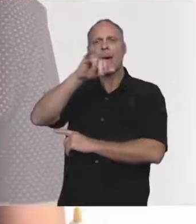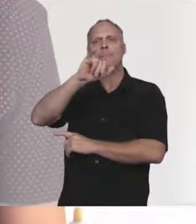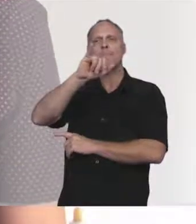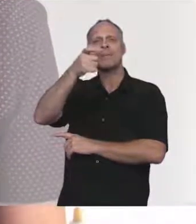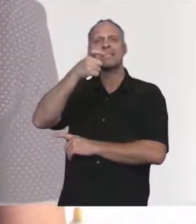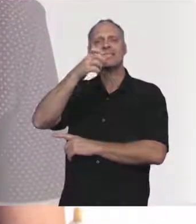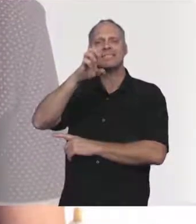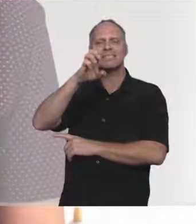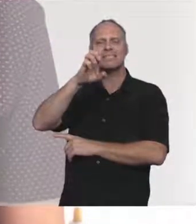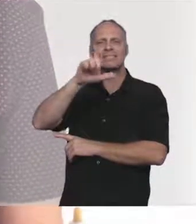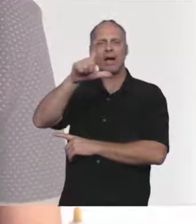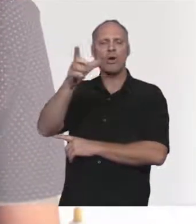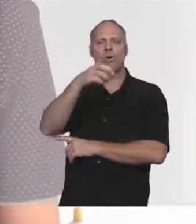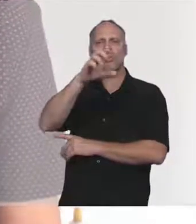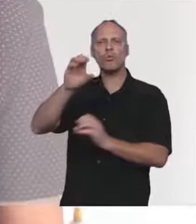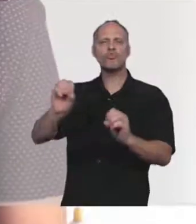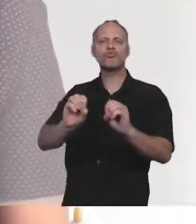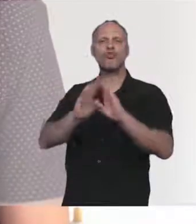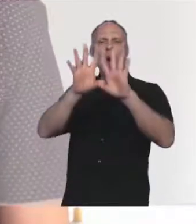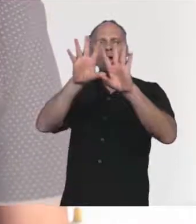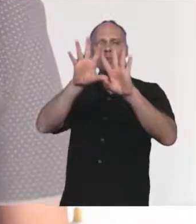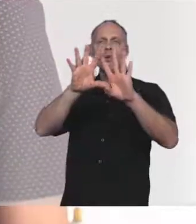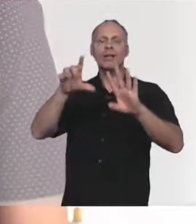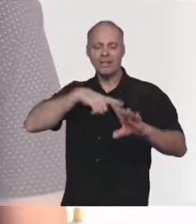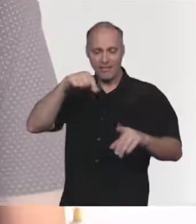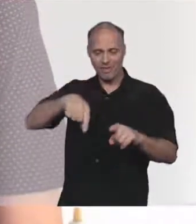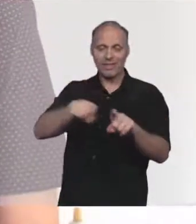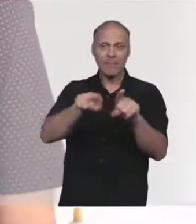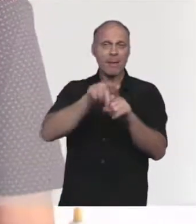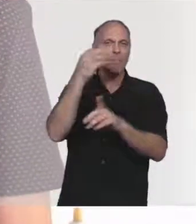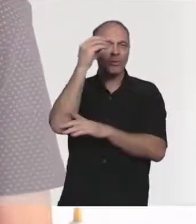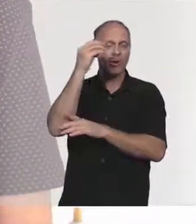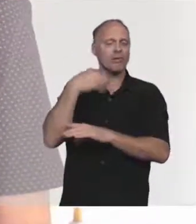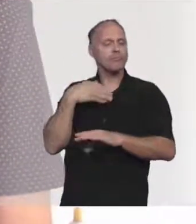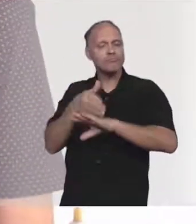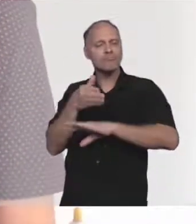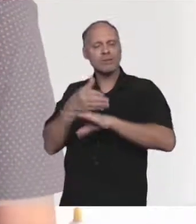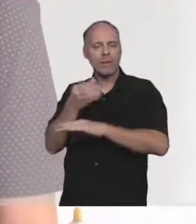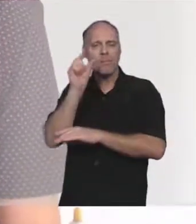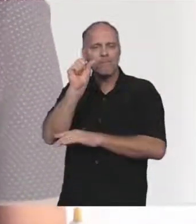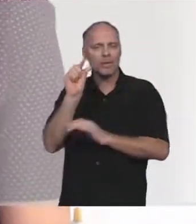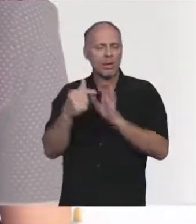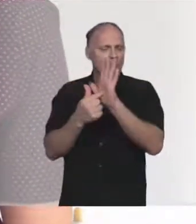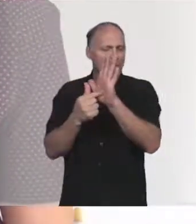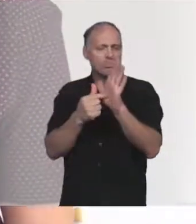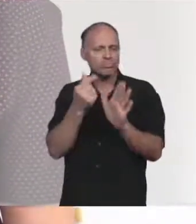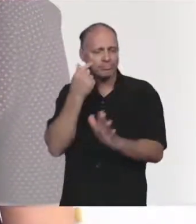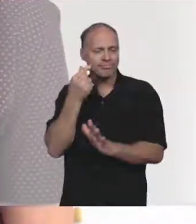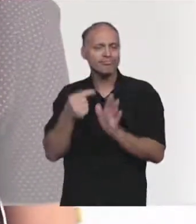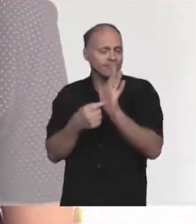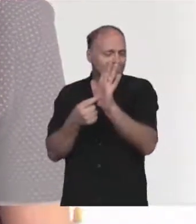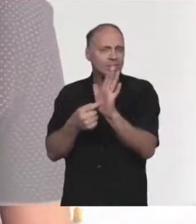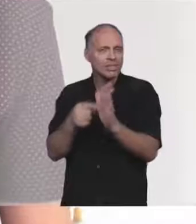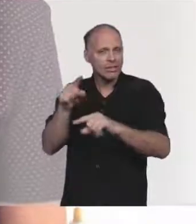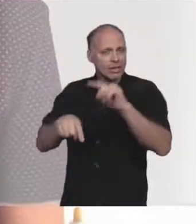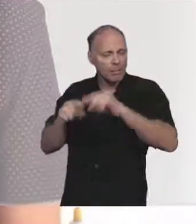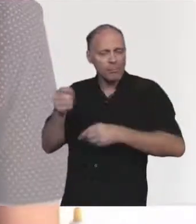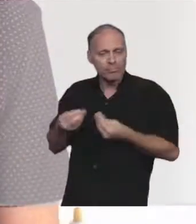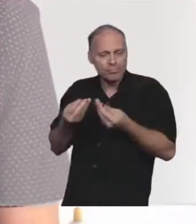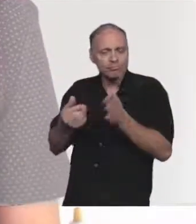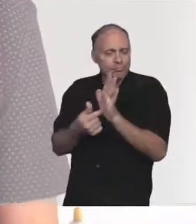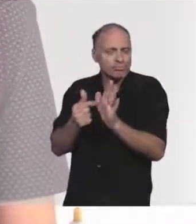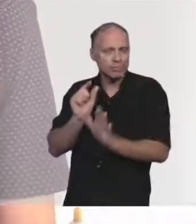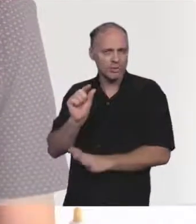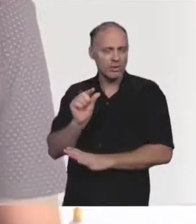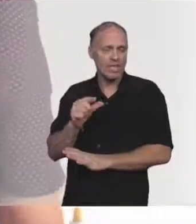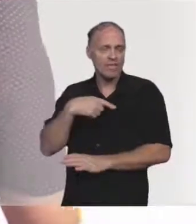Pixel Show. Aí teve uma edição em Porto Alegre e eu participei de uma pequena exposição lá com uma